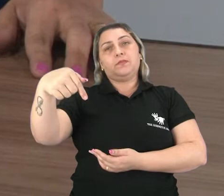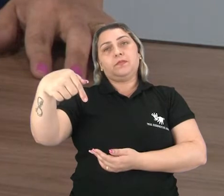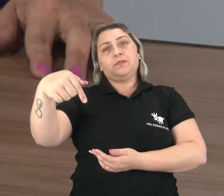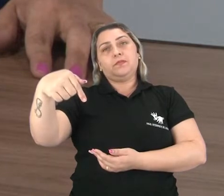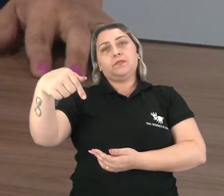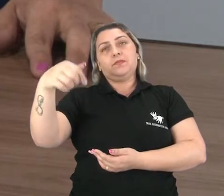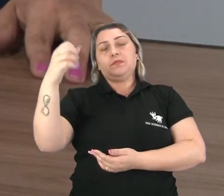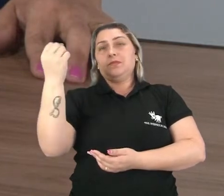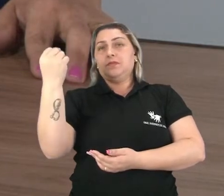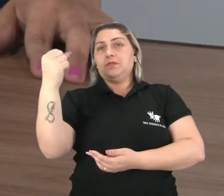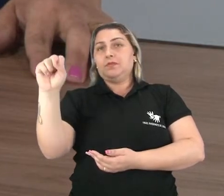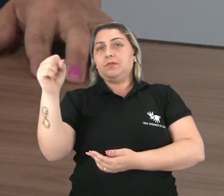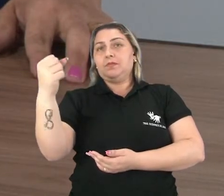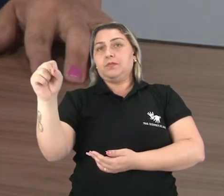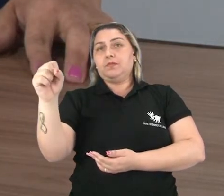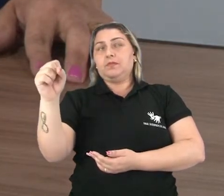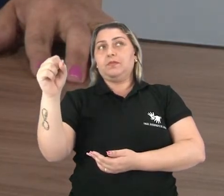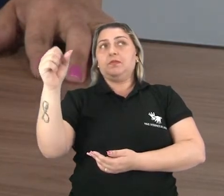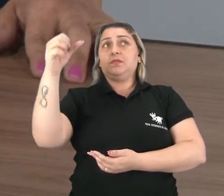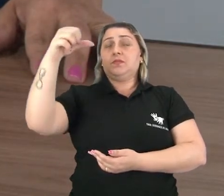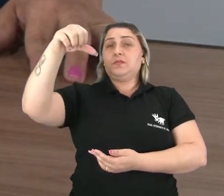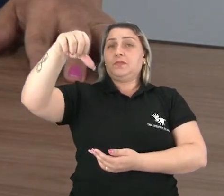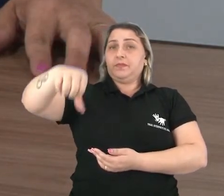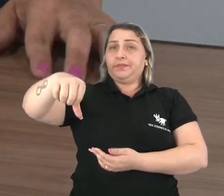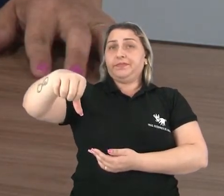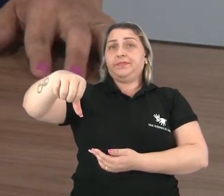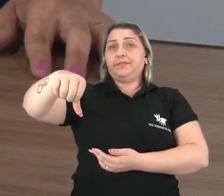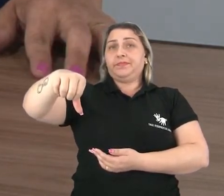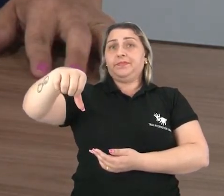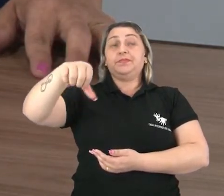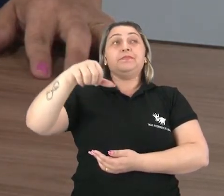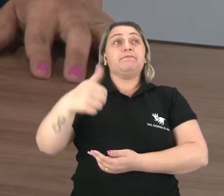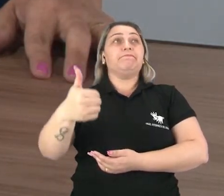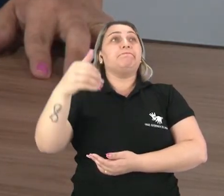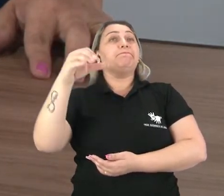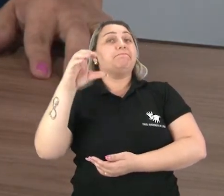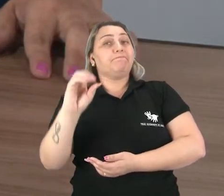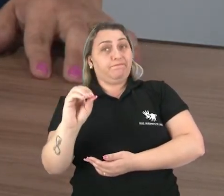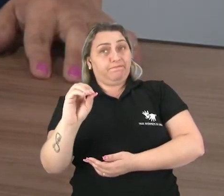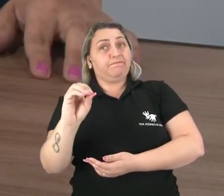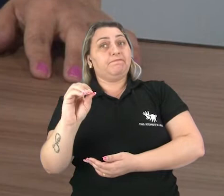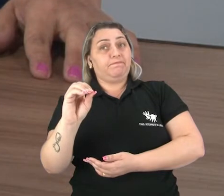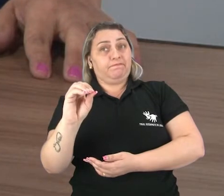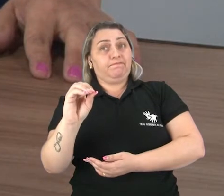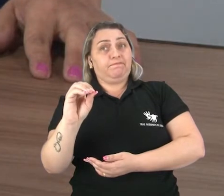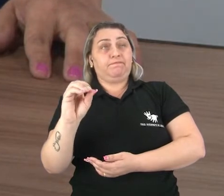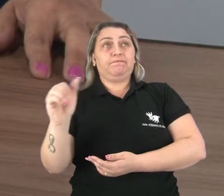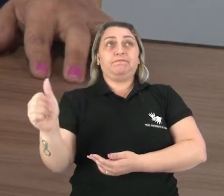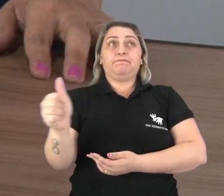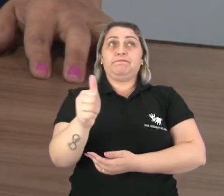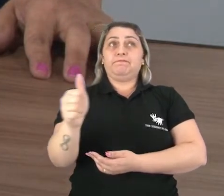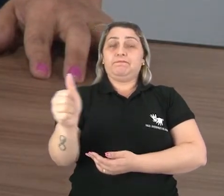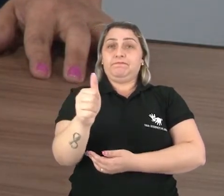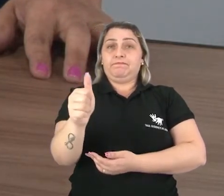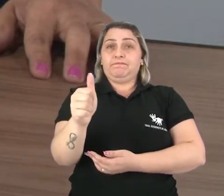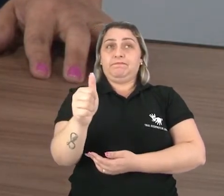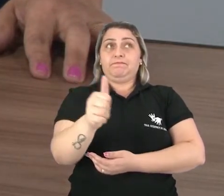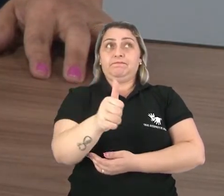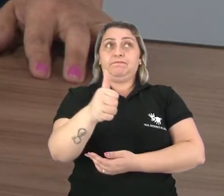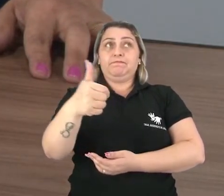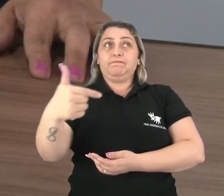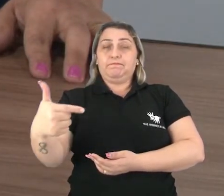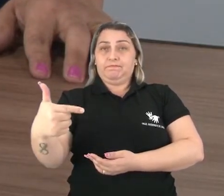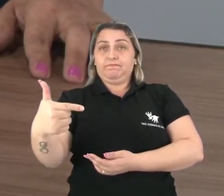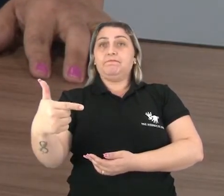6, 7, 8, 9, 10,